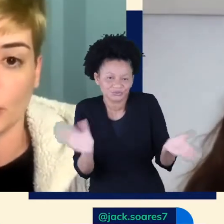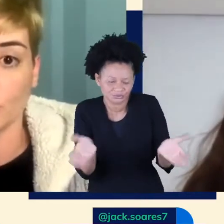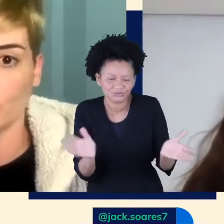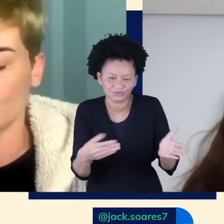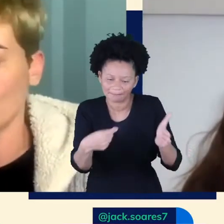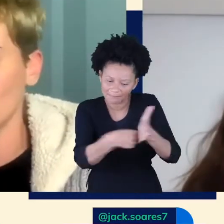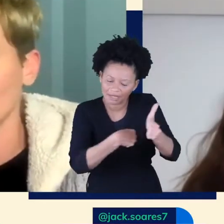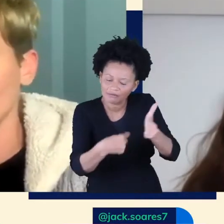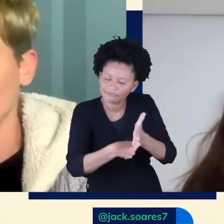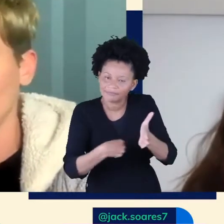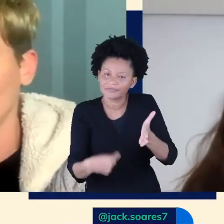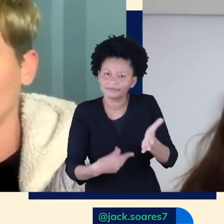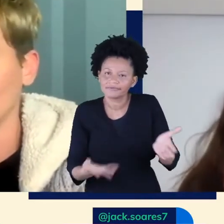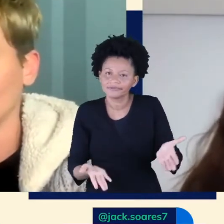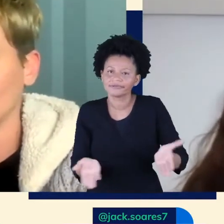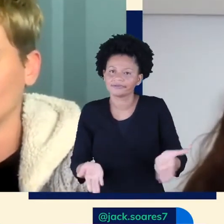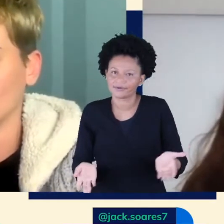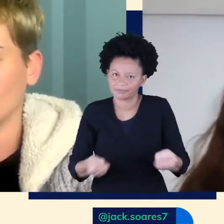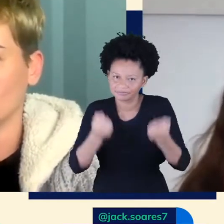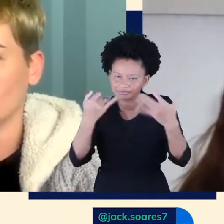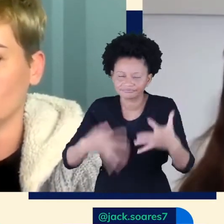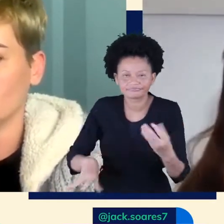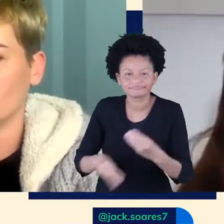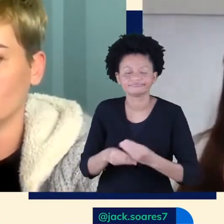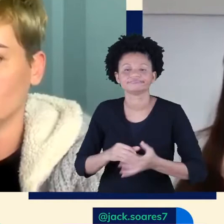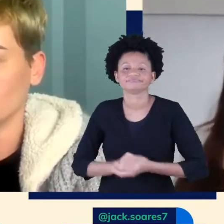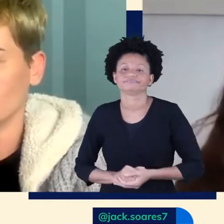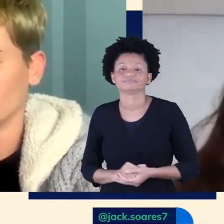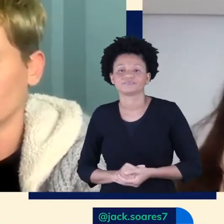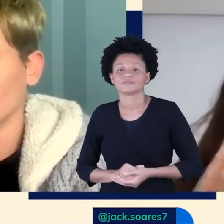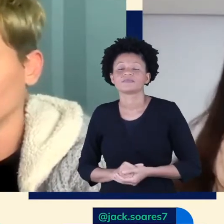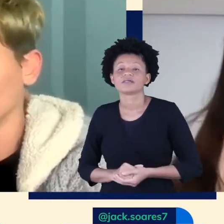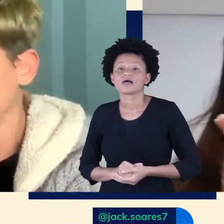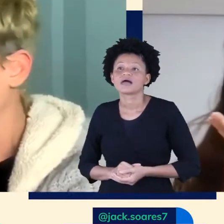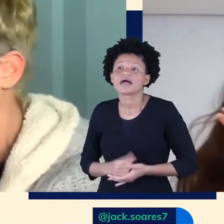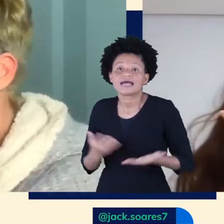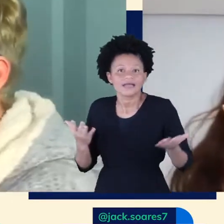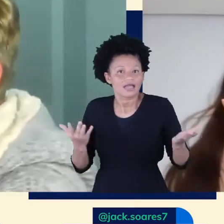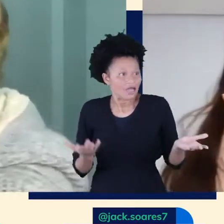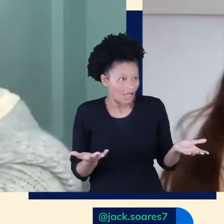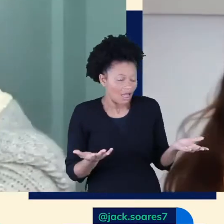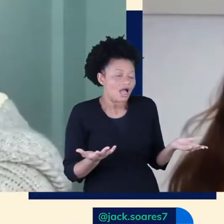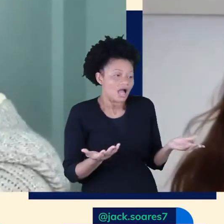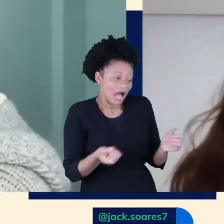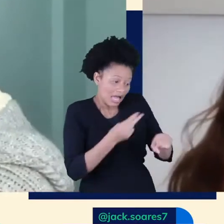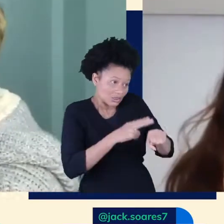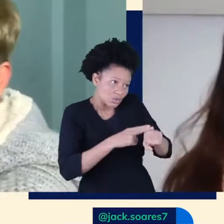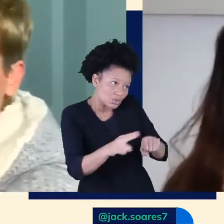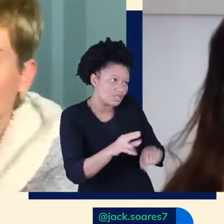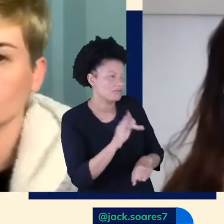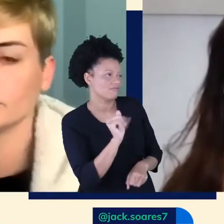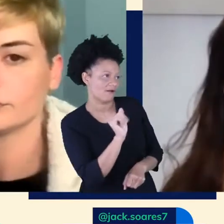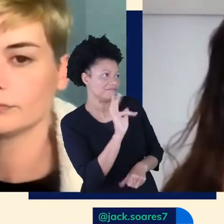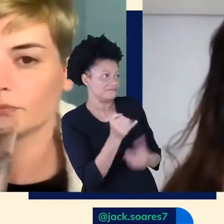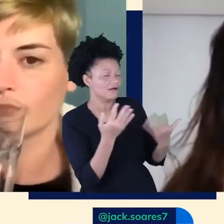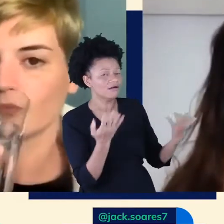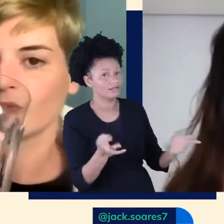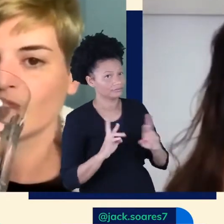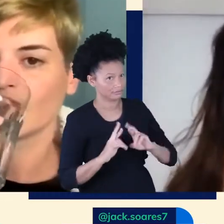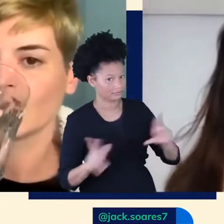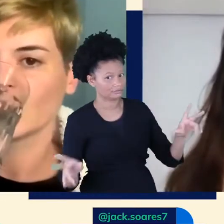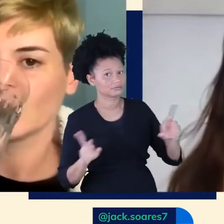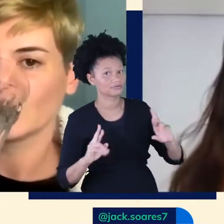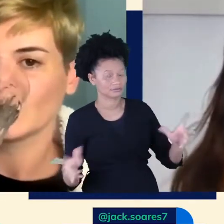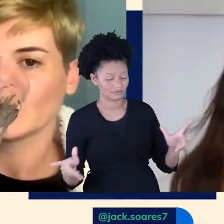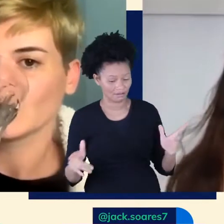pergunta e como surgiu agora, acho que dá para... Sim. Veja que a nudez em si, Fafá, ela